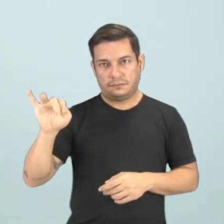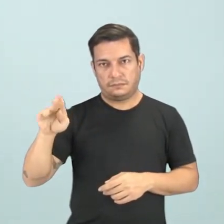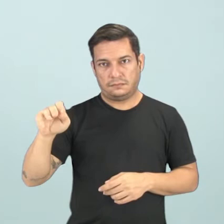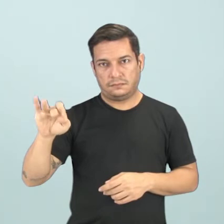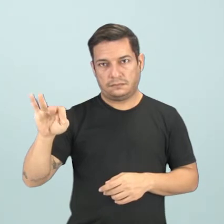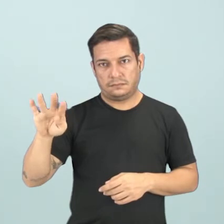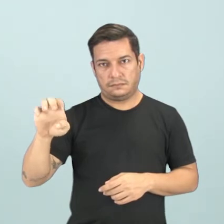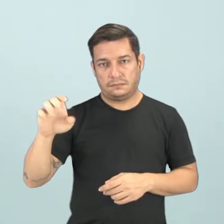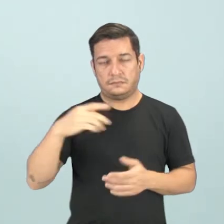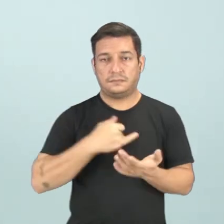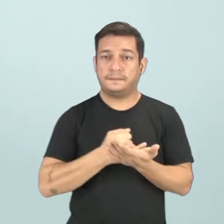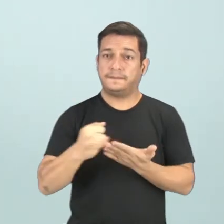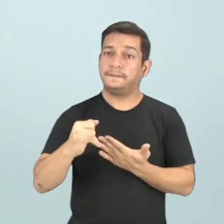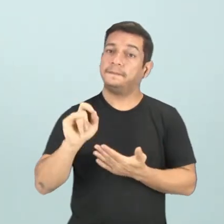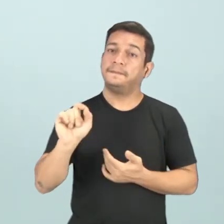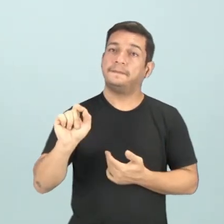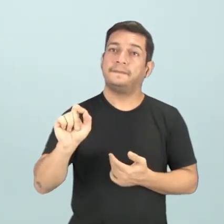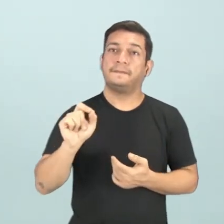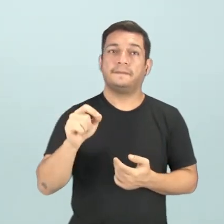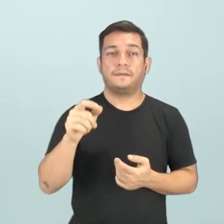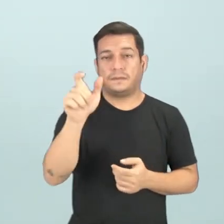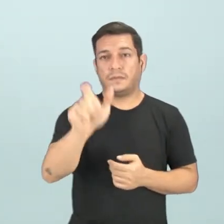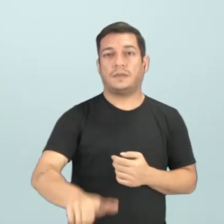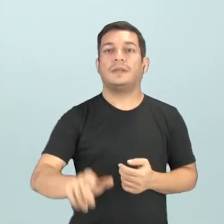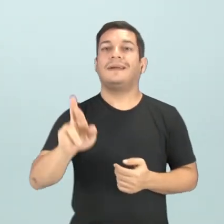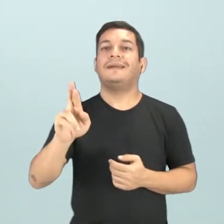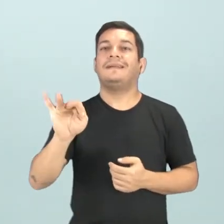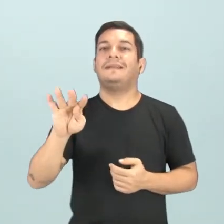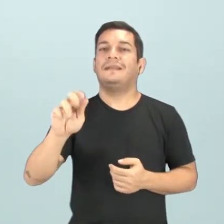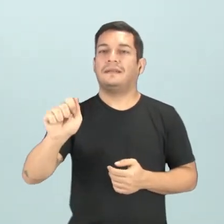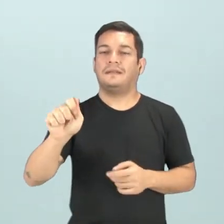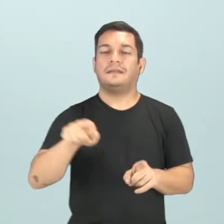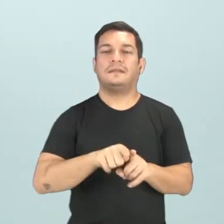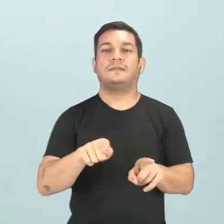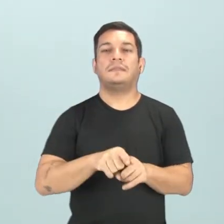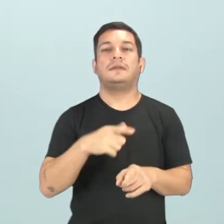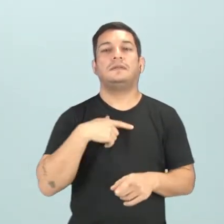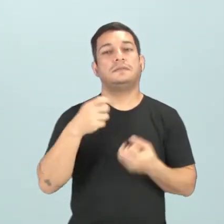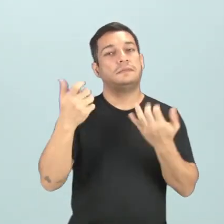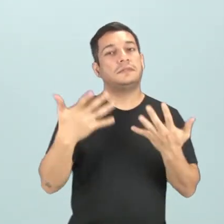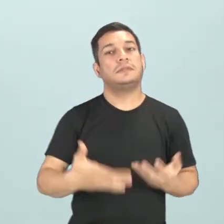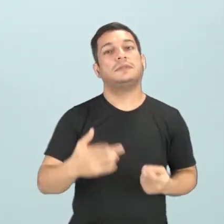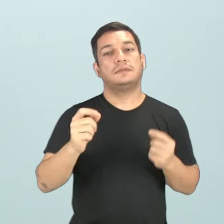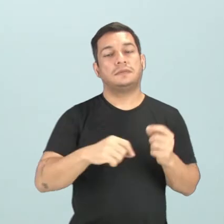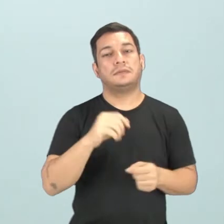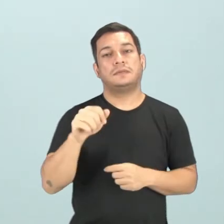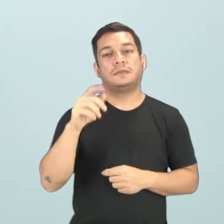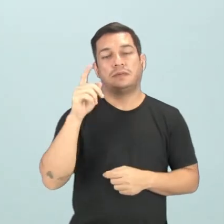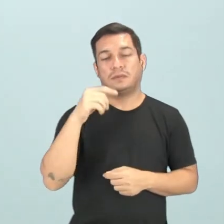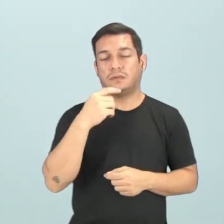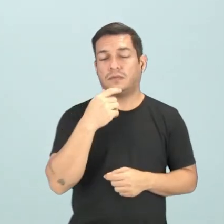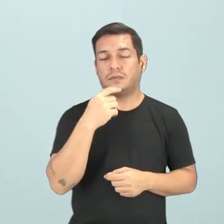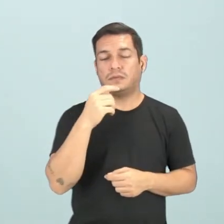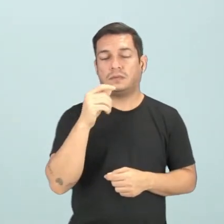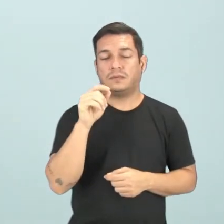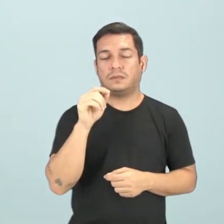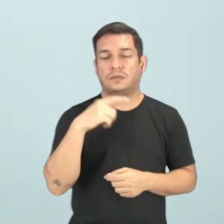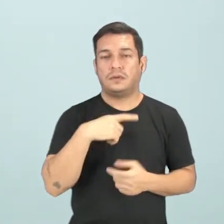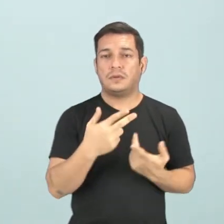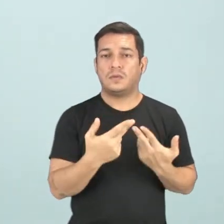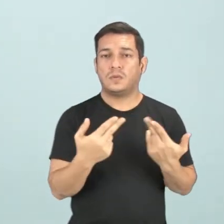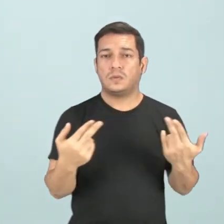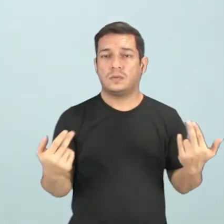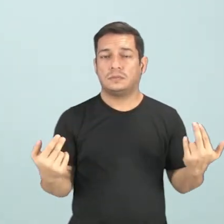inicia ali com a personagem Rita contando sobre aquela fala de Hamlet, que existe